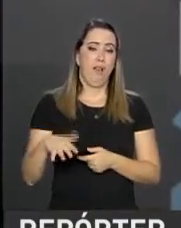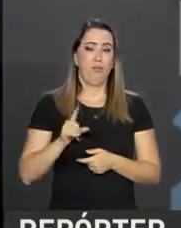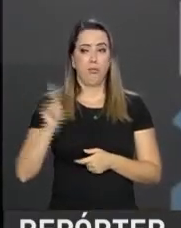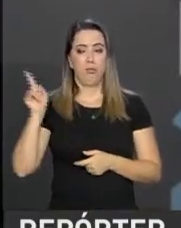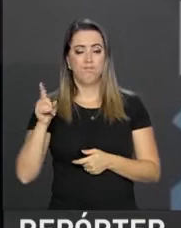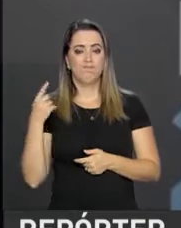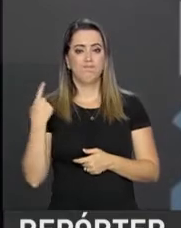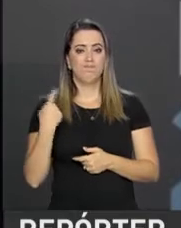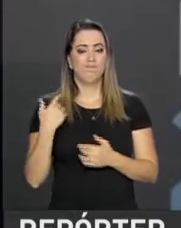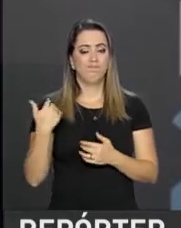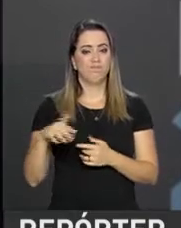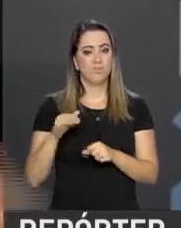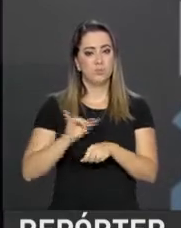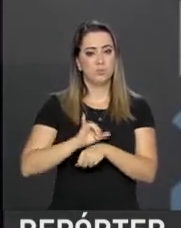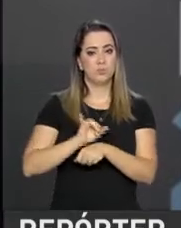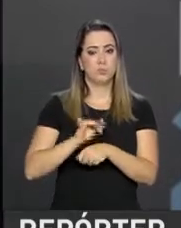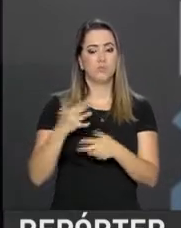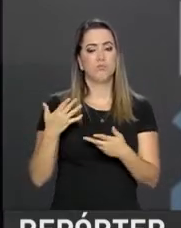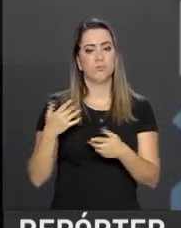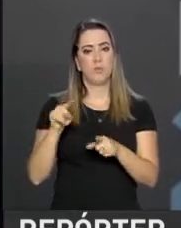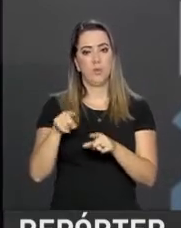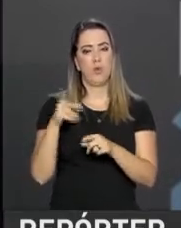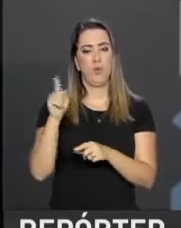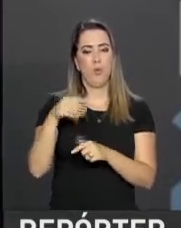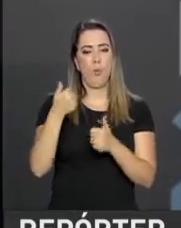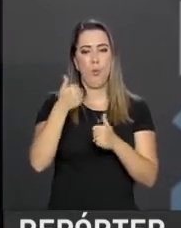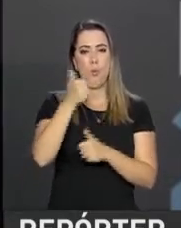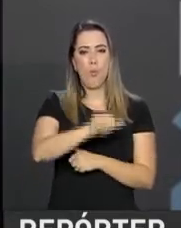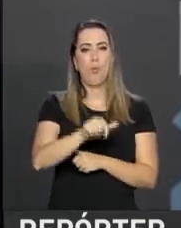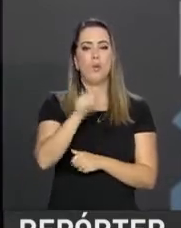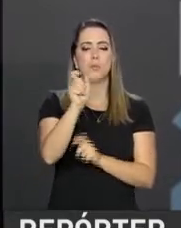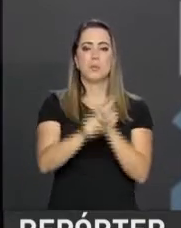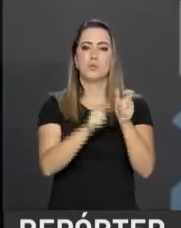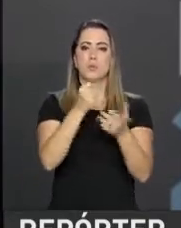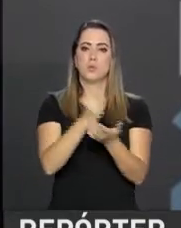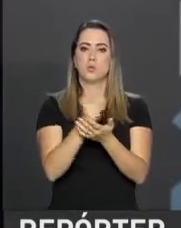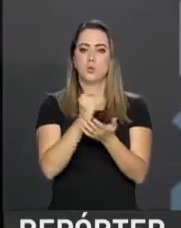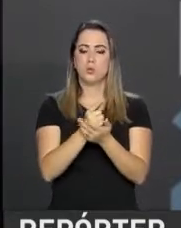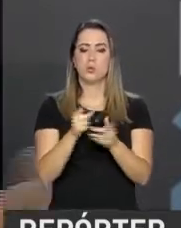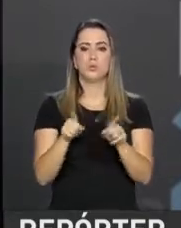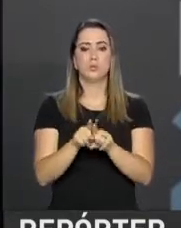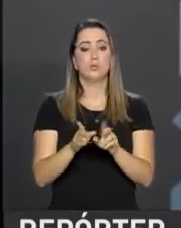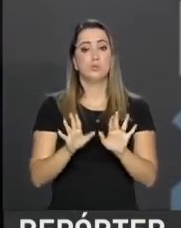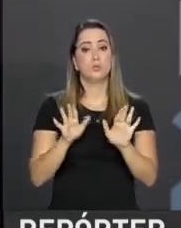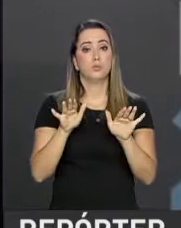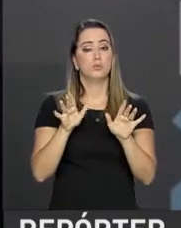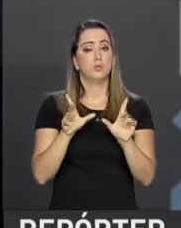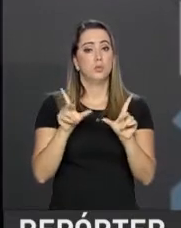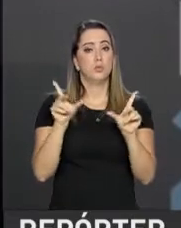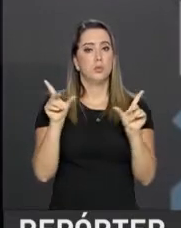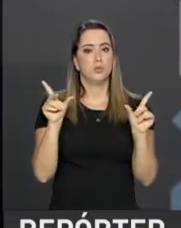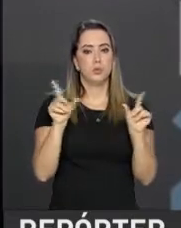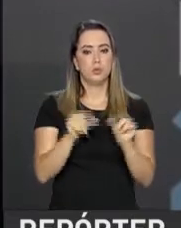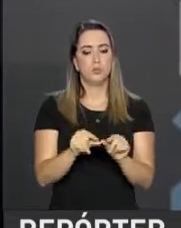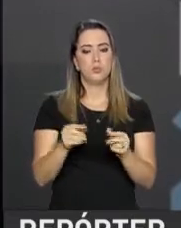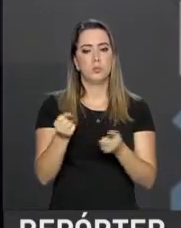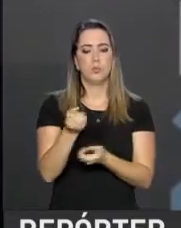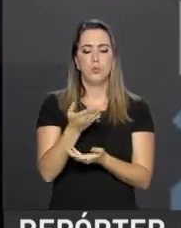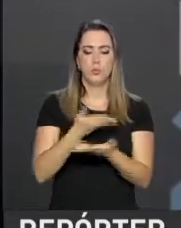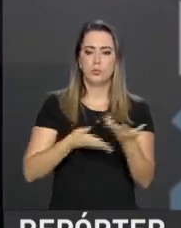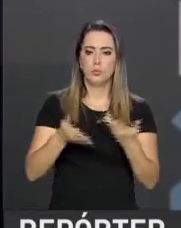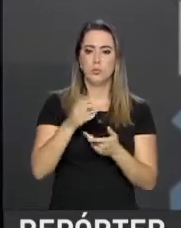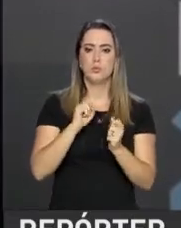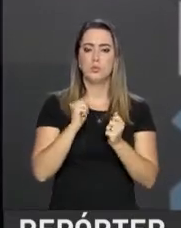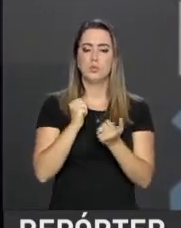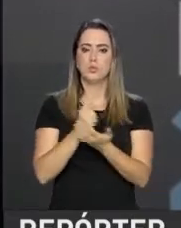da indústria americana prejudica o consumidor americano e os fãs análise diminui na realidade a competitividade da indústria